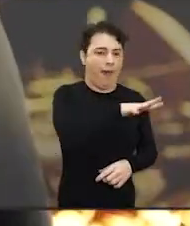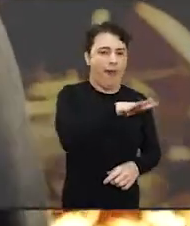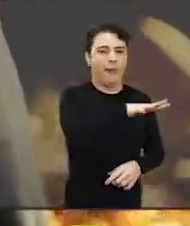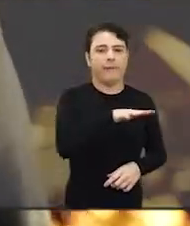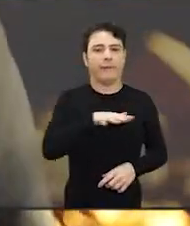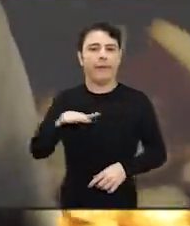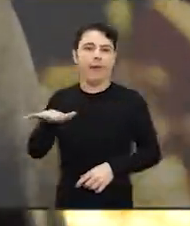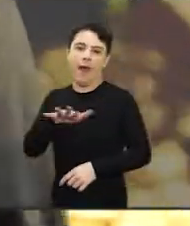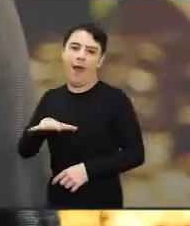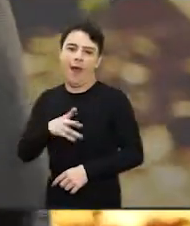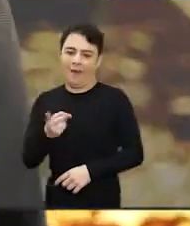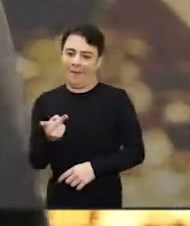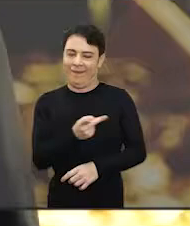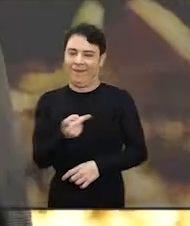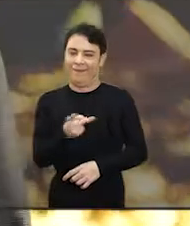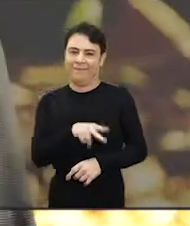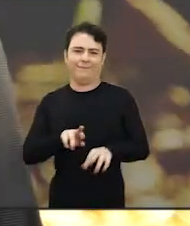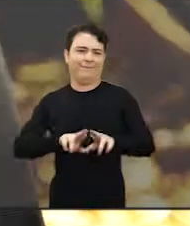né?